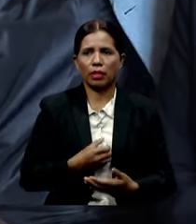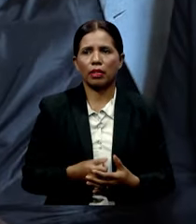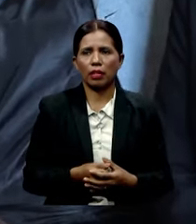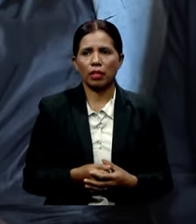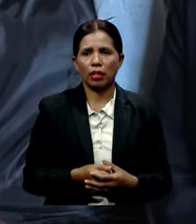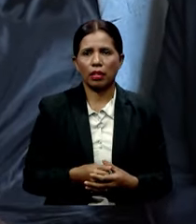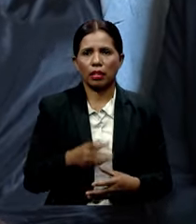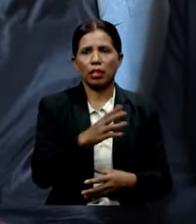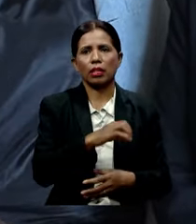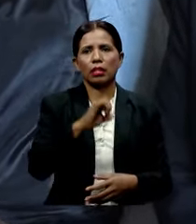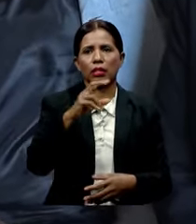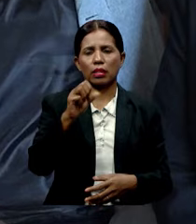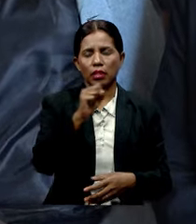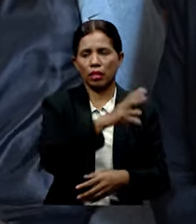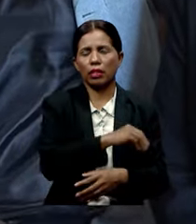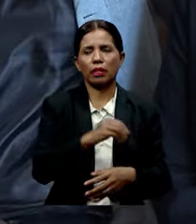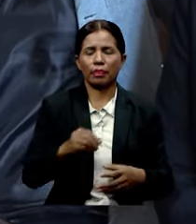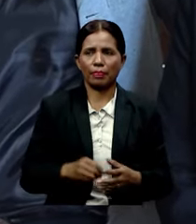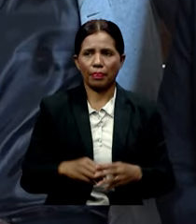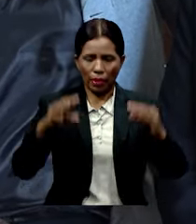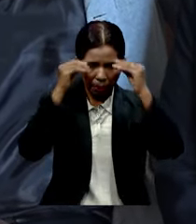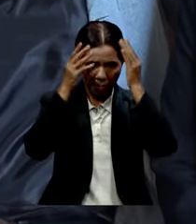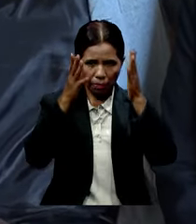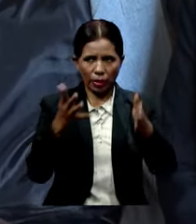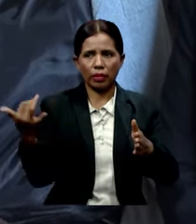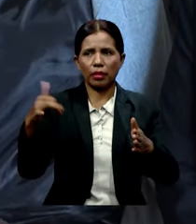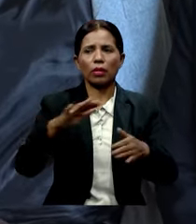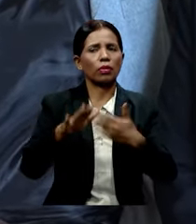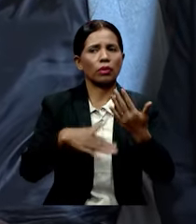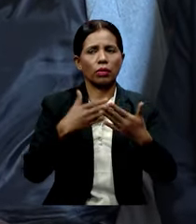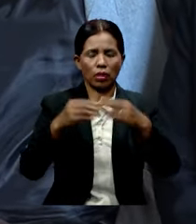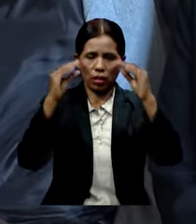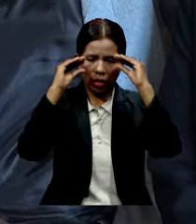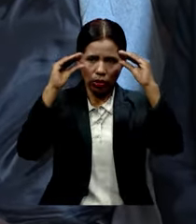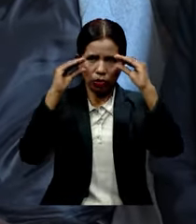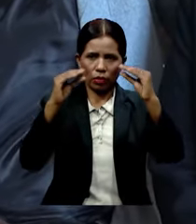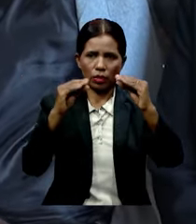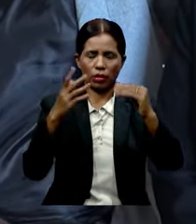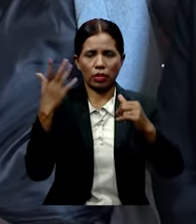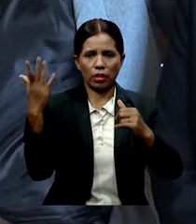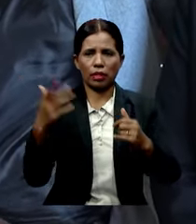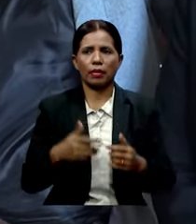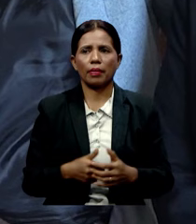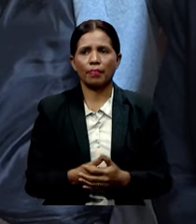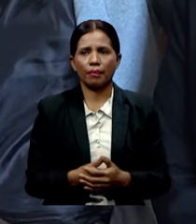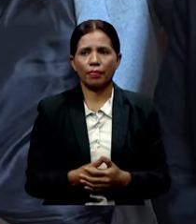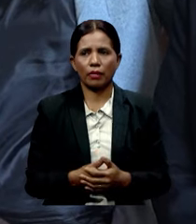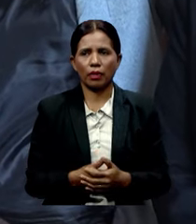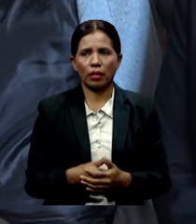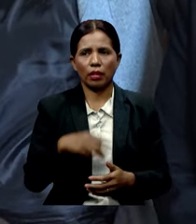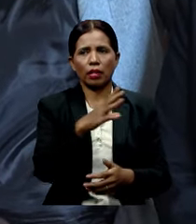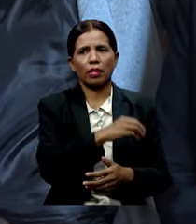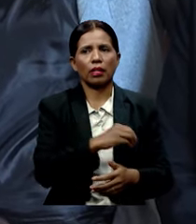medalha insígnia ao mérito. Professor Serné, ser a maioria, ser a Norin Ona e a década de